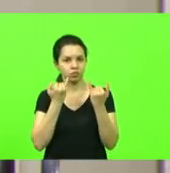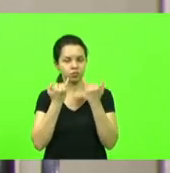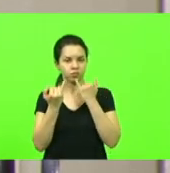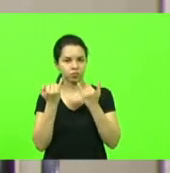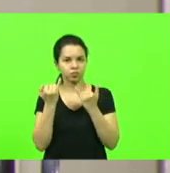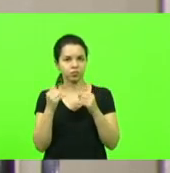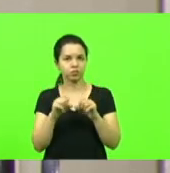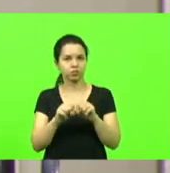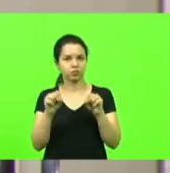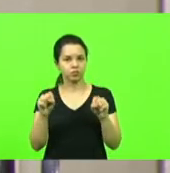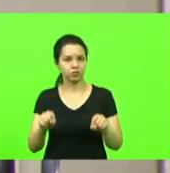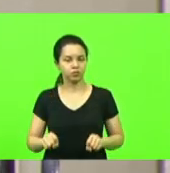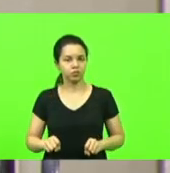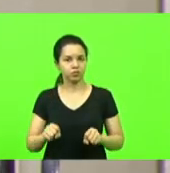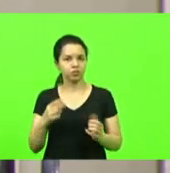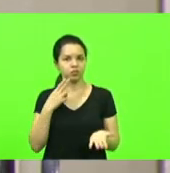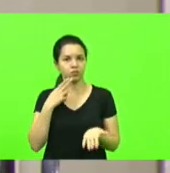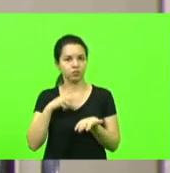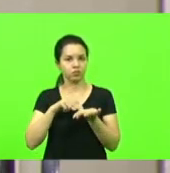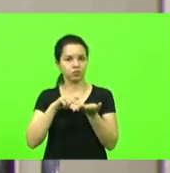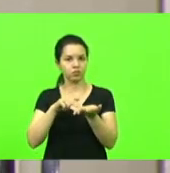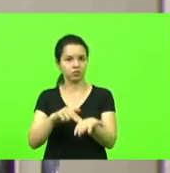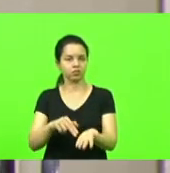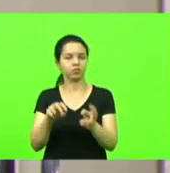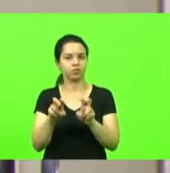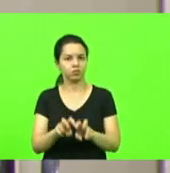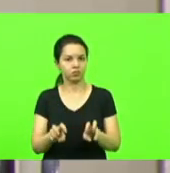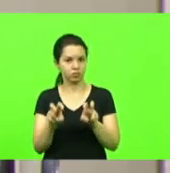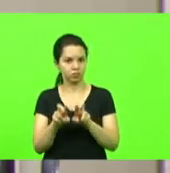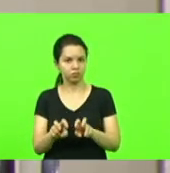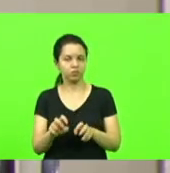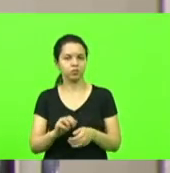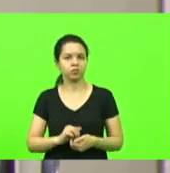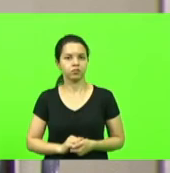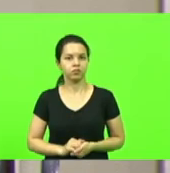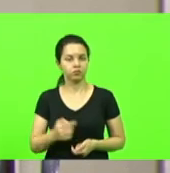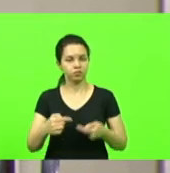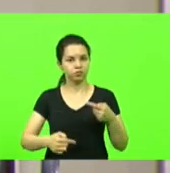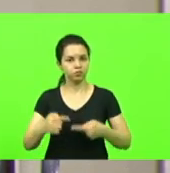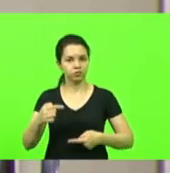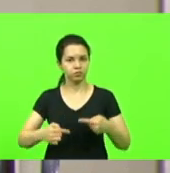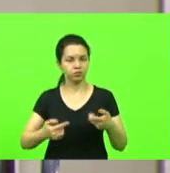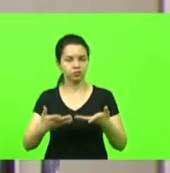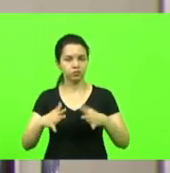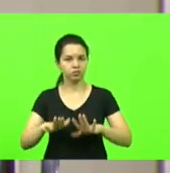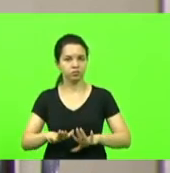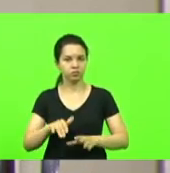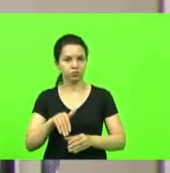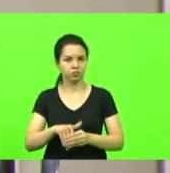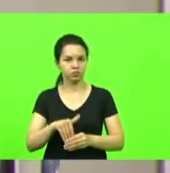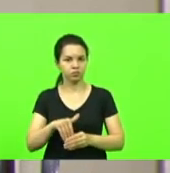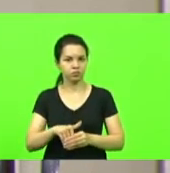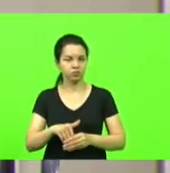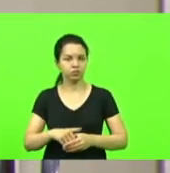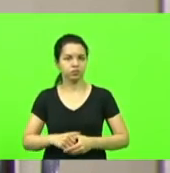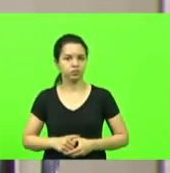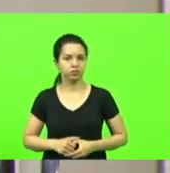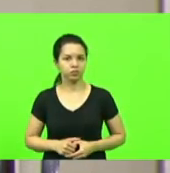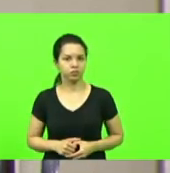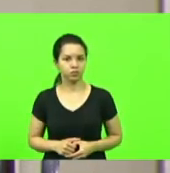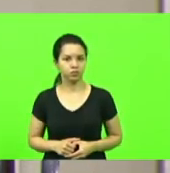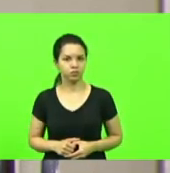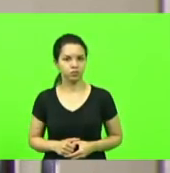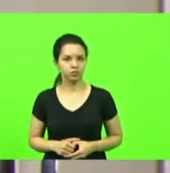de notificação eletrônica. Em discussão. Não havendo quem queira discutir, em votação. Deputados que aprovam, permaneçam